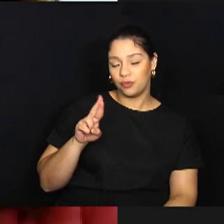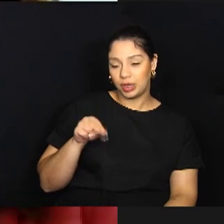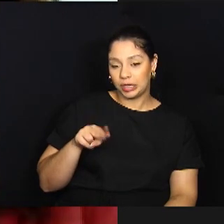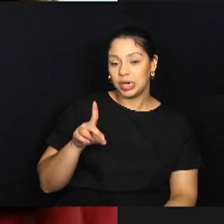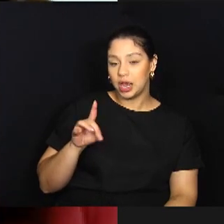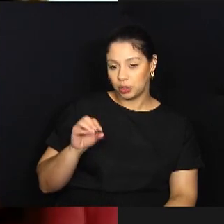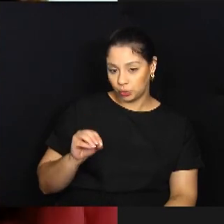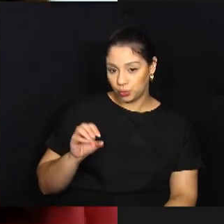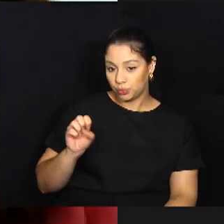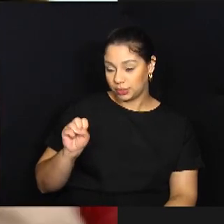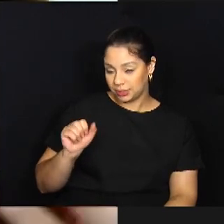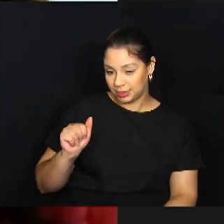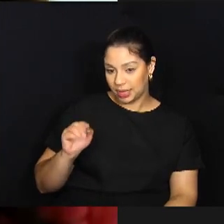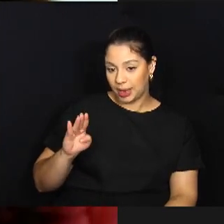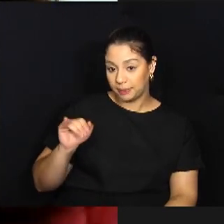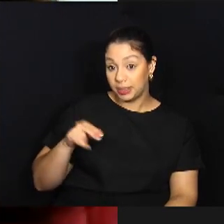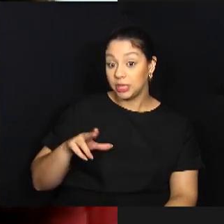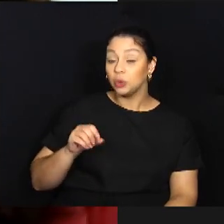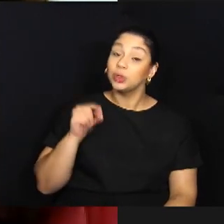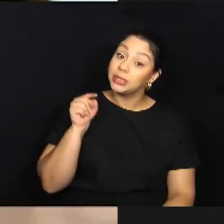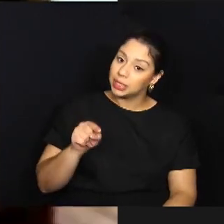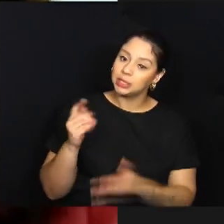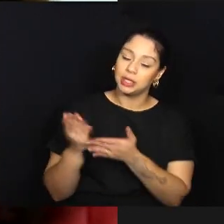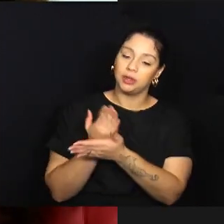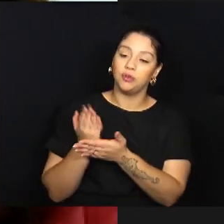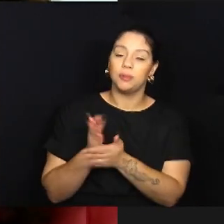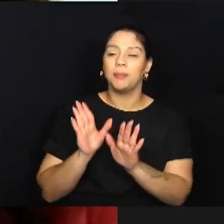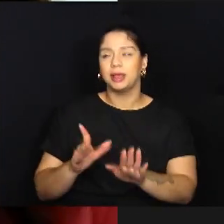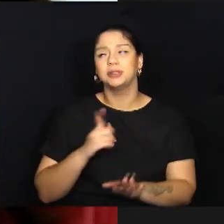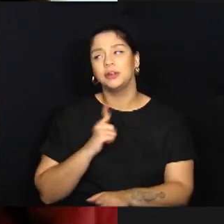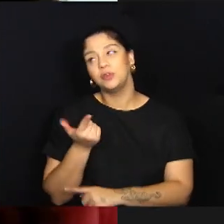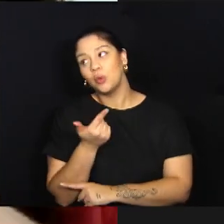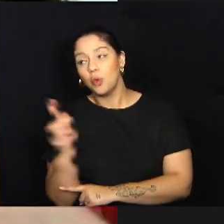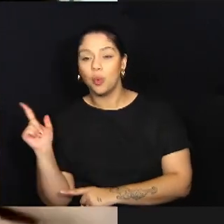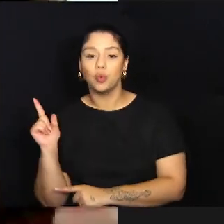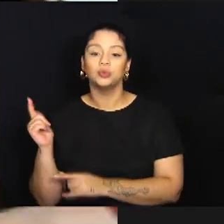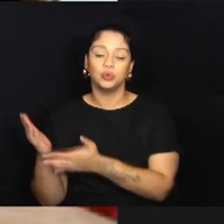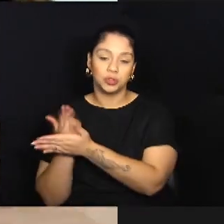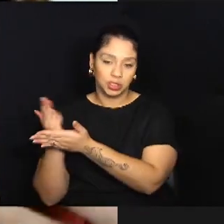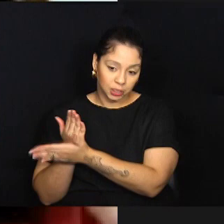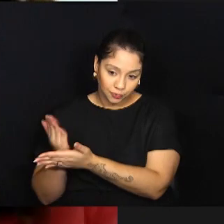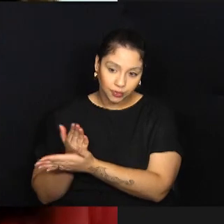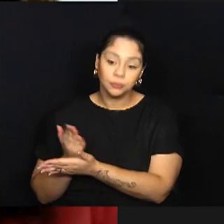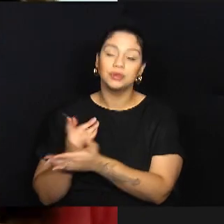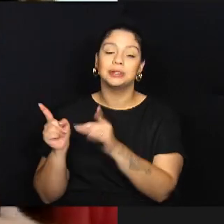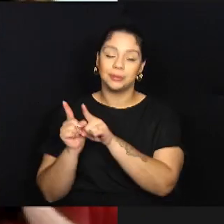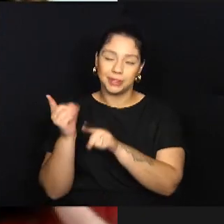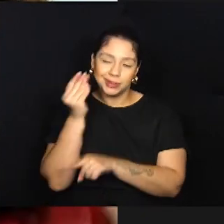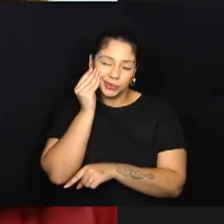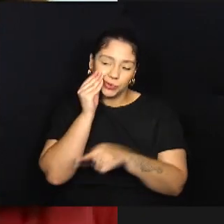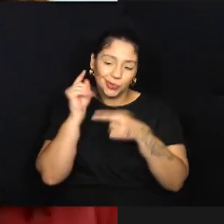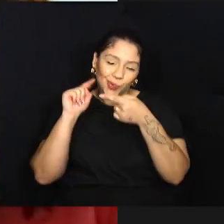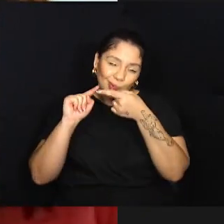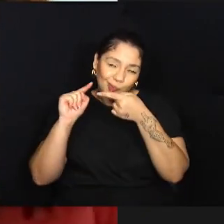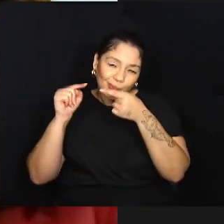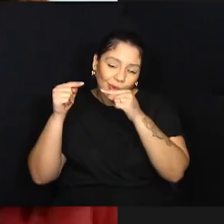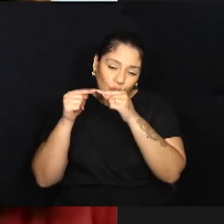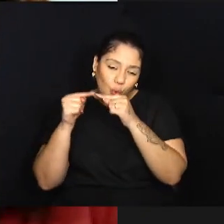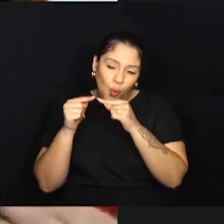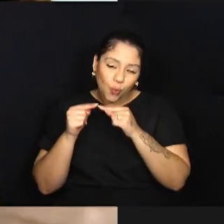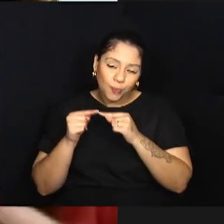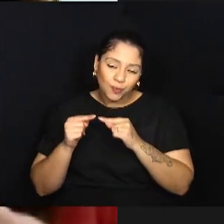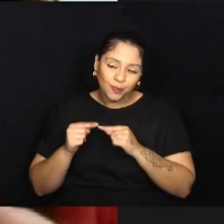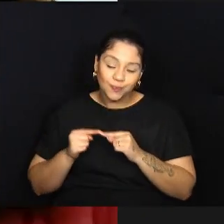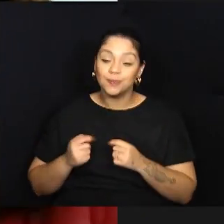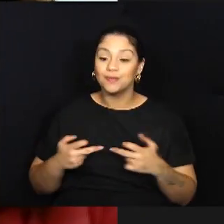especificamente nessa obra. Mas a gente também leu vários outros e usamos também, né, e tentamos linkar os lugares que a gente foi,